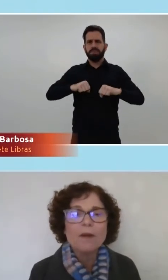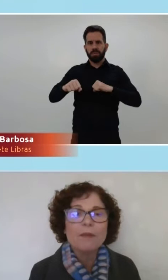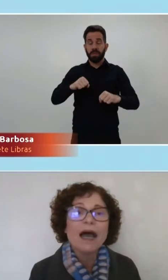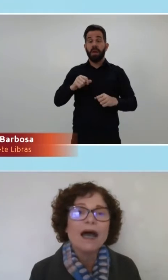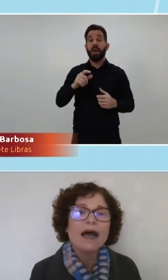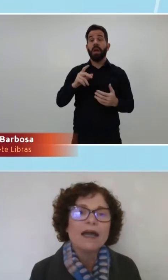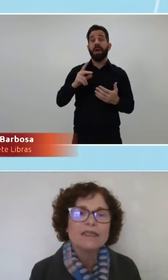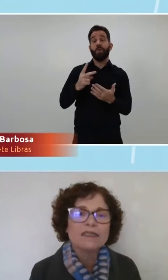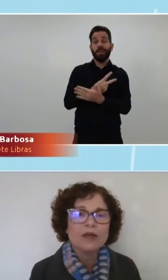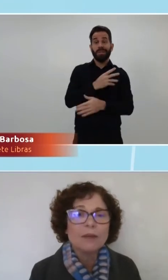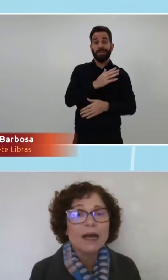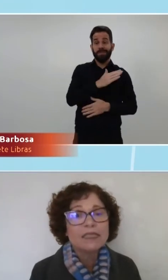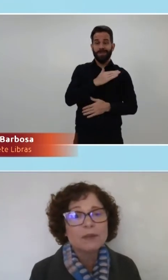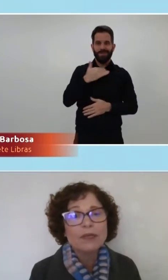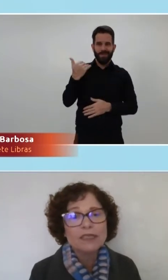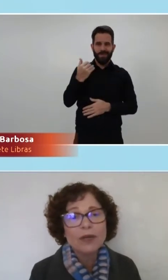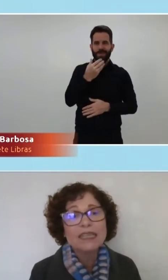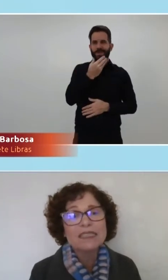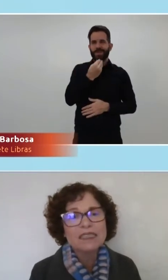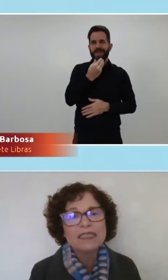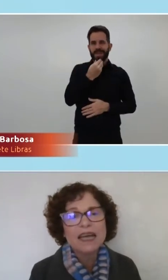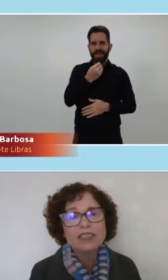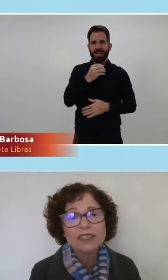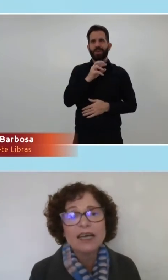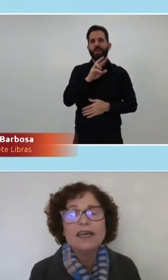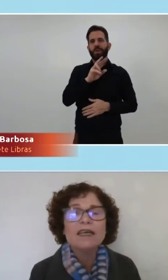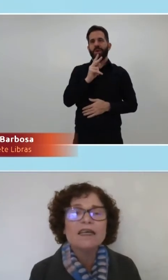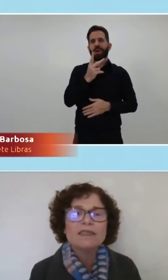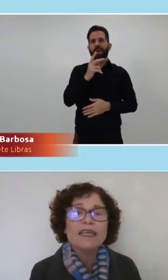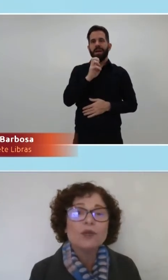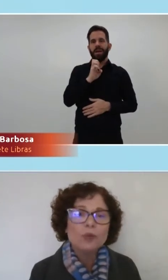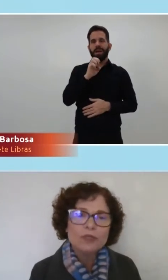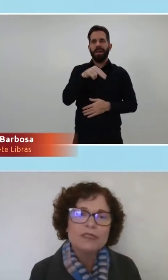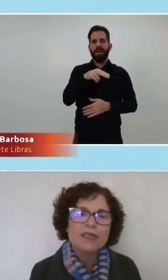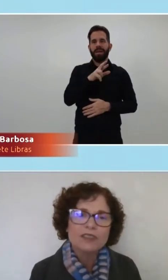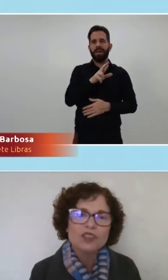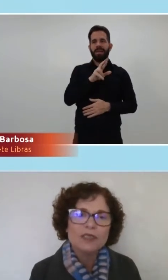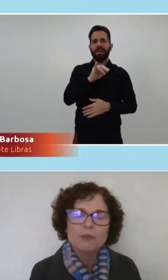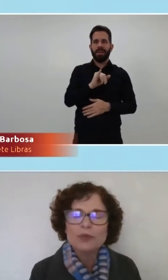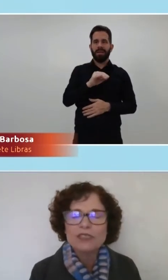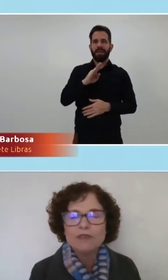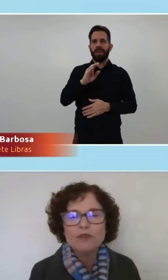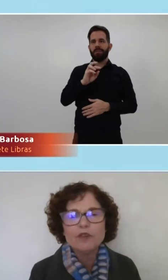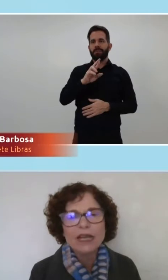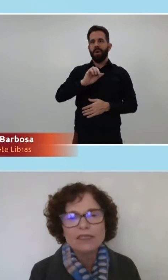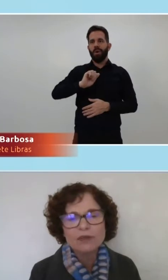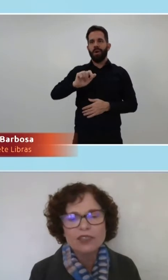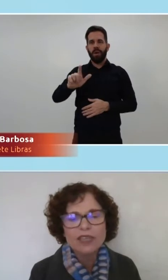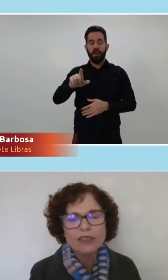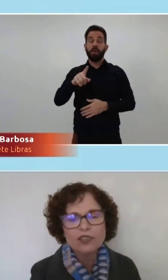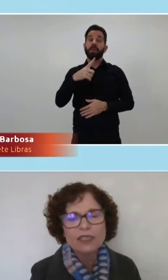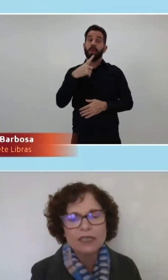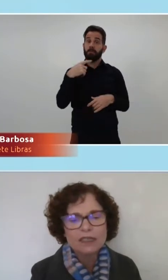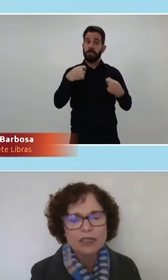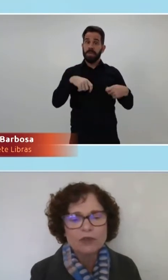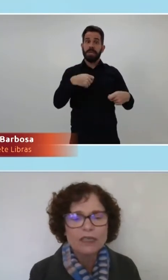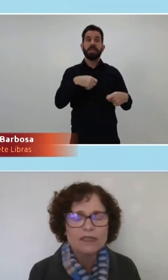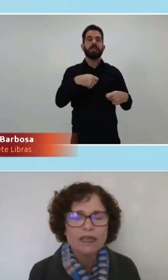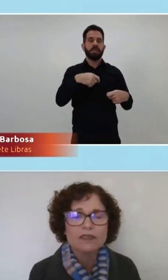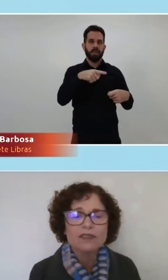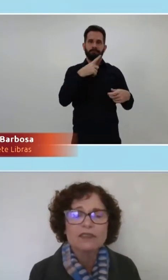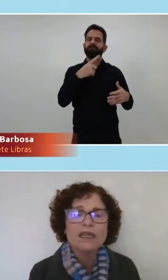Borel, a questão da participação, a necessidade da denúncia de possível violação de direitos de crianças